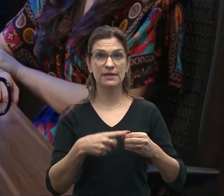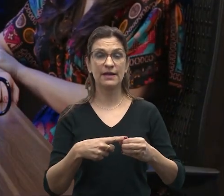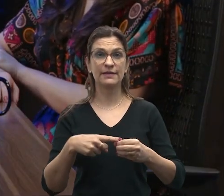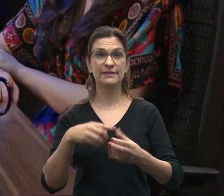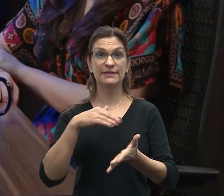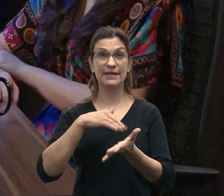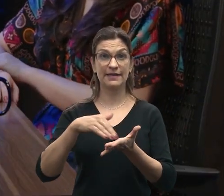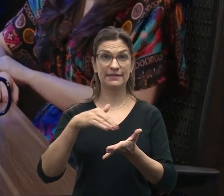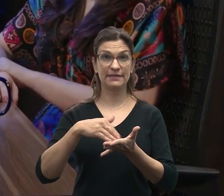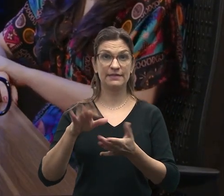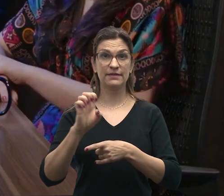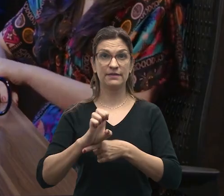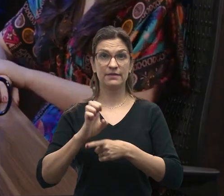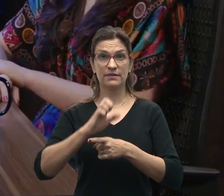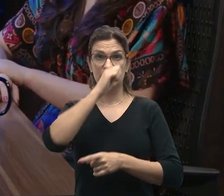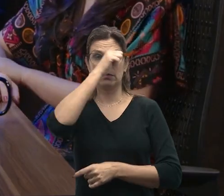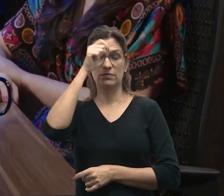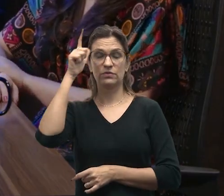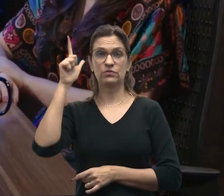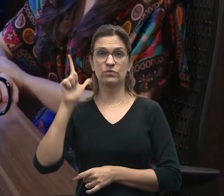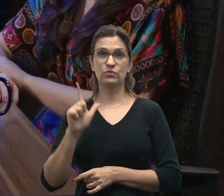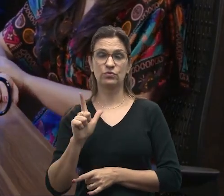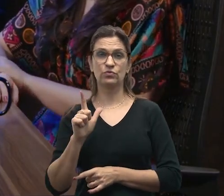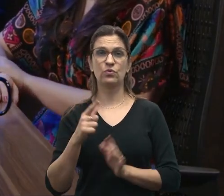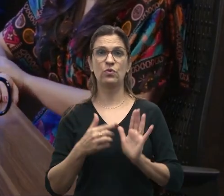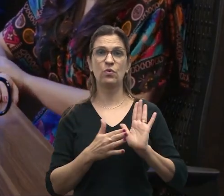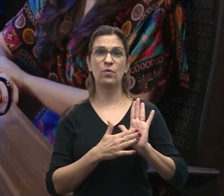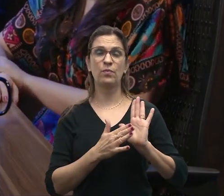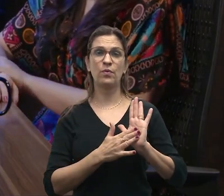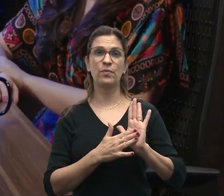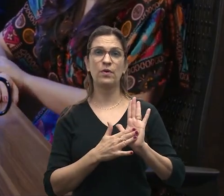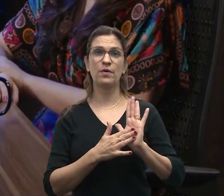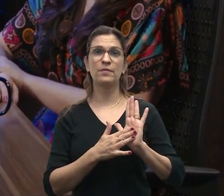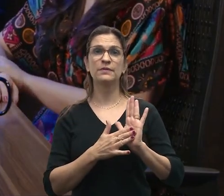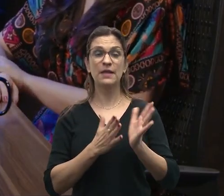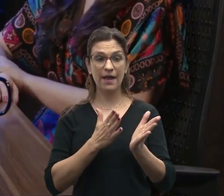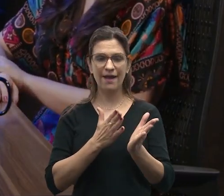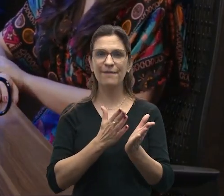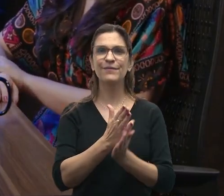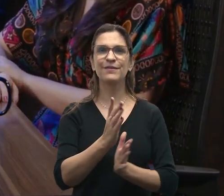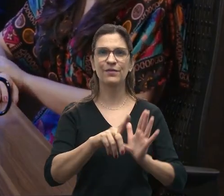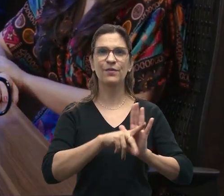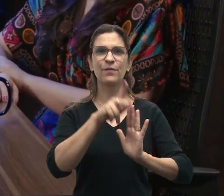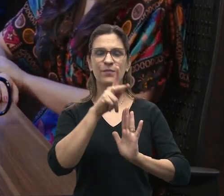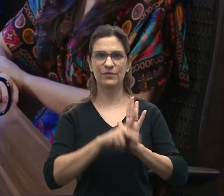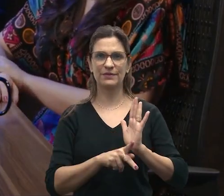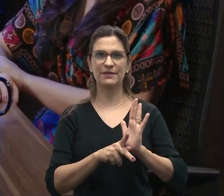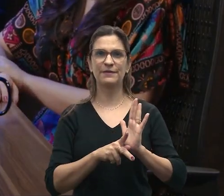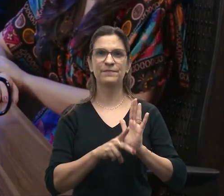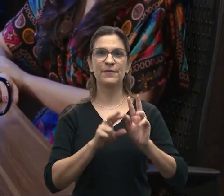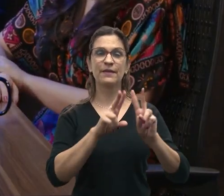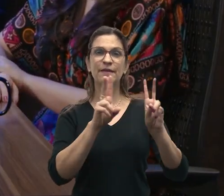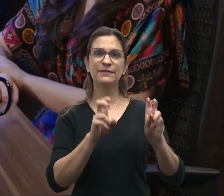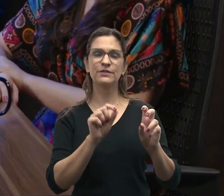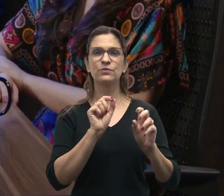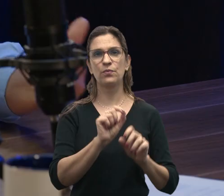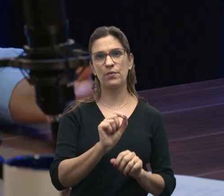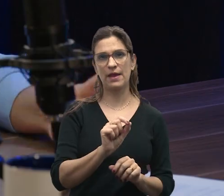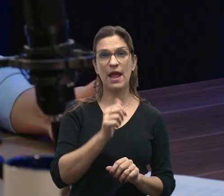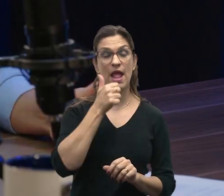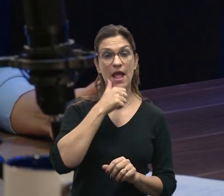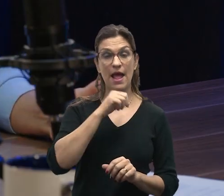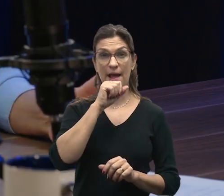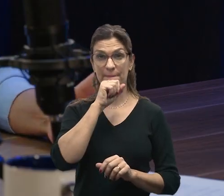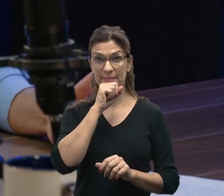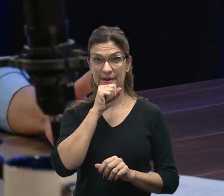Estado de Saúde de Mato Grosso do Sul. E aprovamos o projeto, ou seja, a mãe que tiver uma decisão liminar vai ser